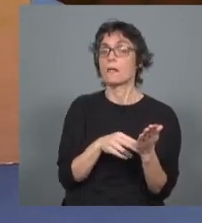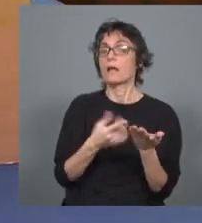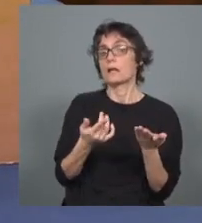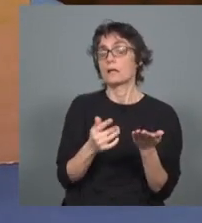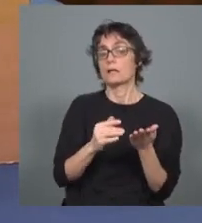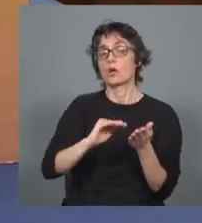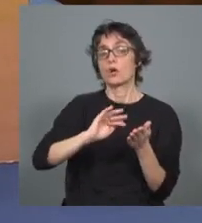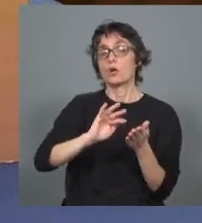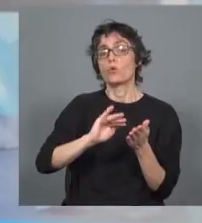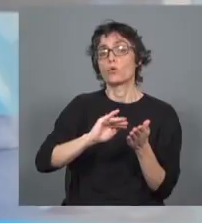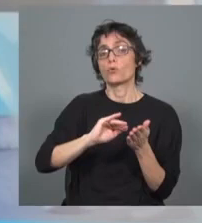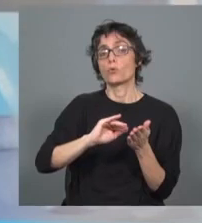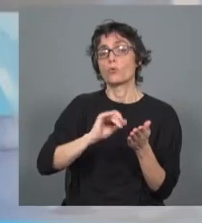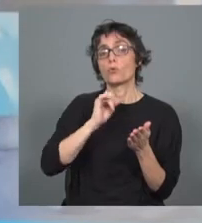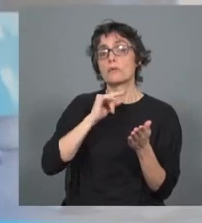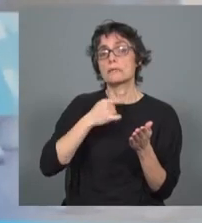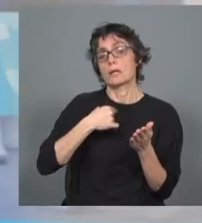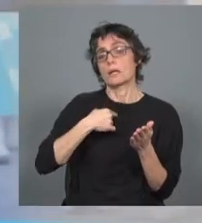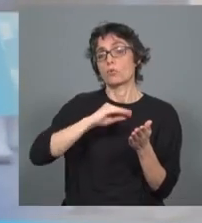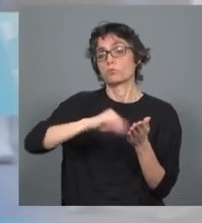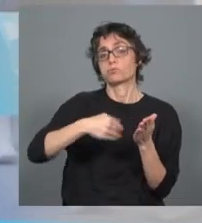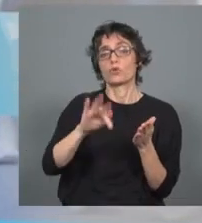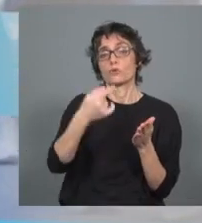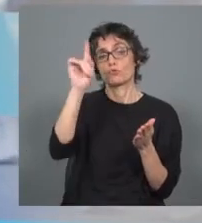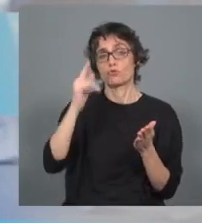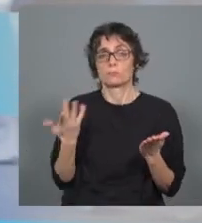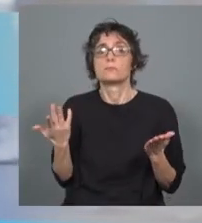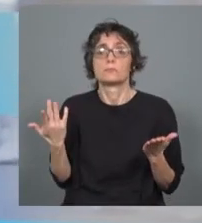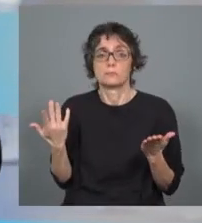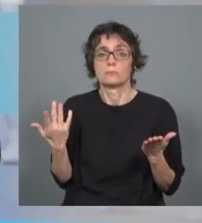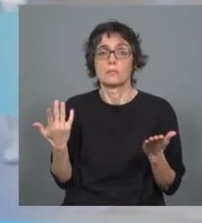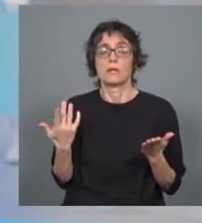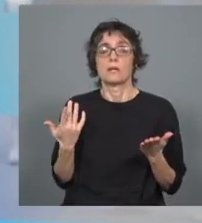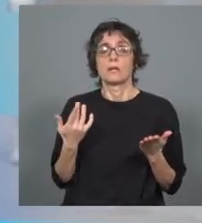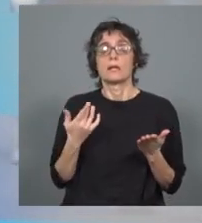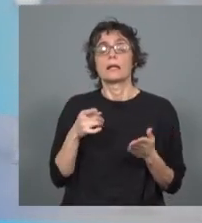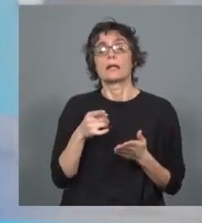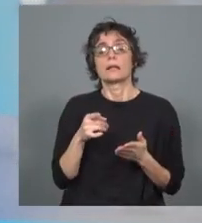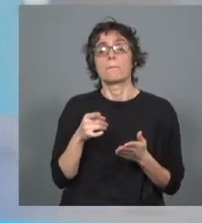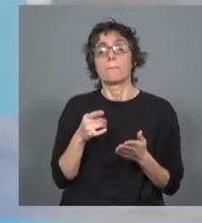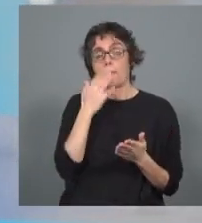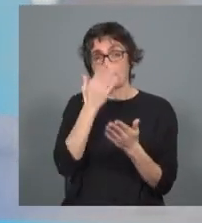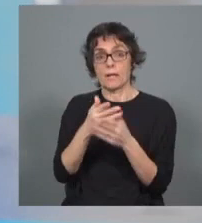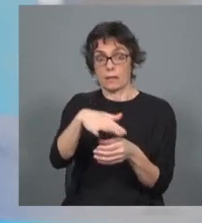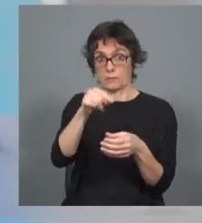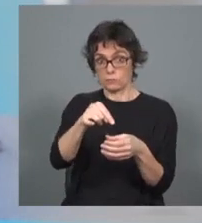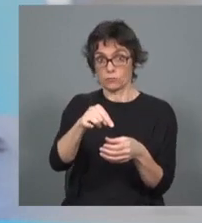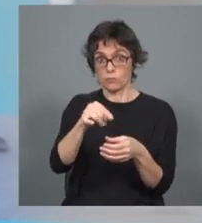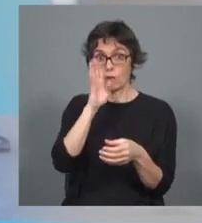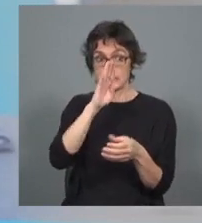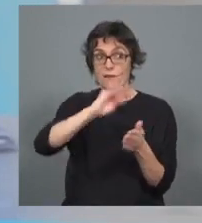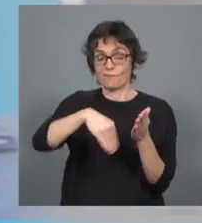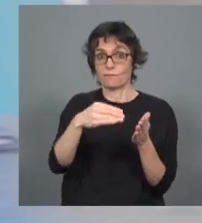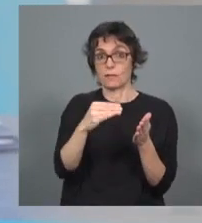político. E deixe-me dizer-lhe que eu penso que é verdade que o veto político não é